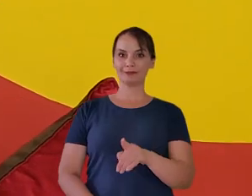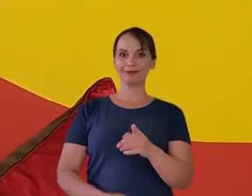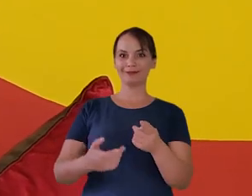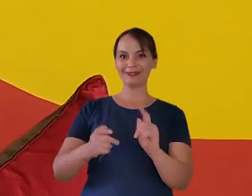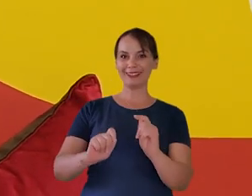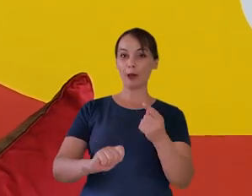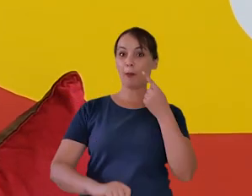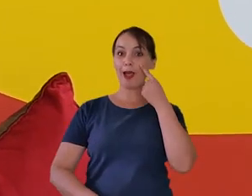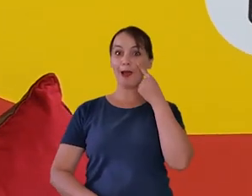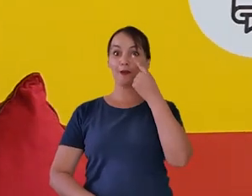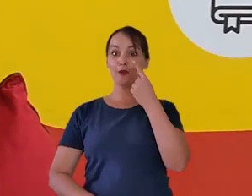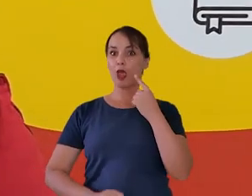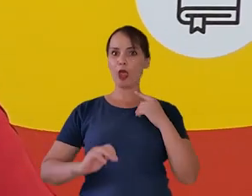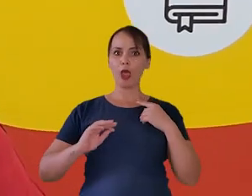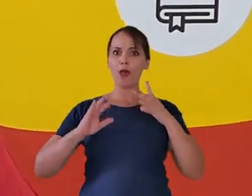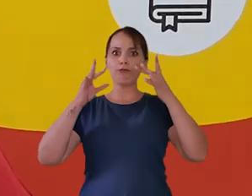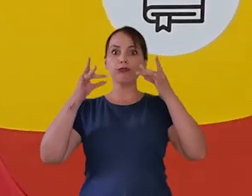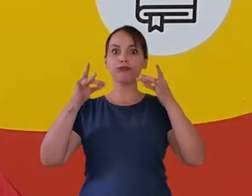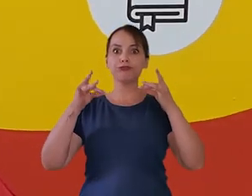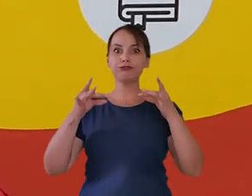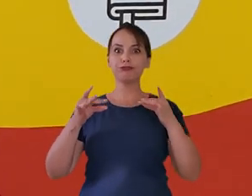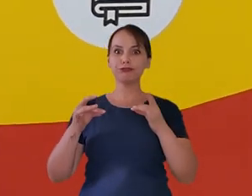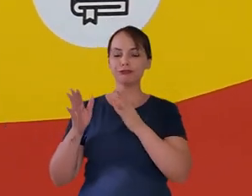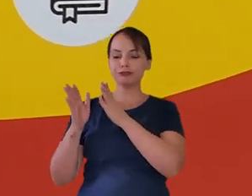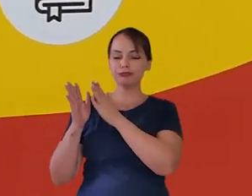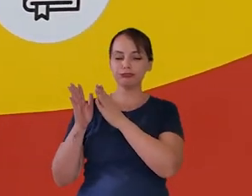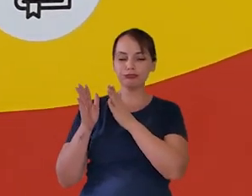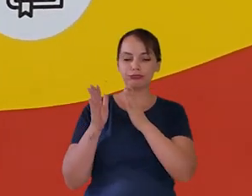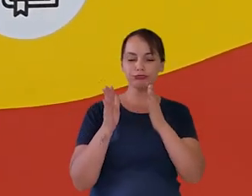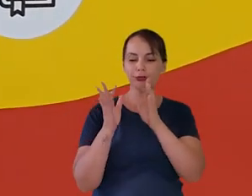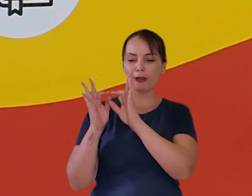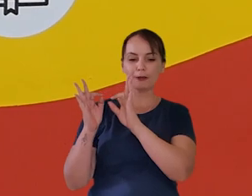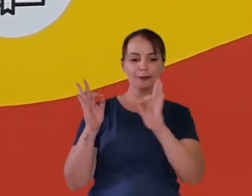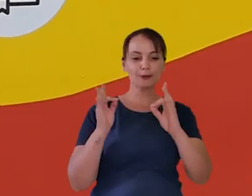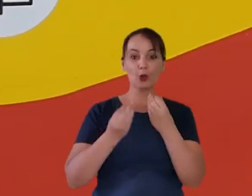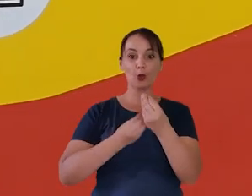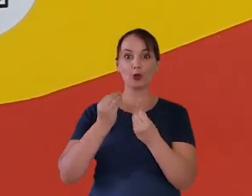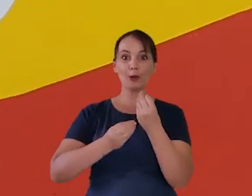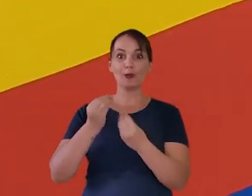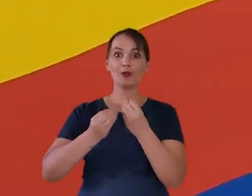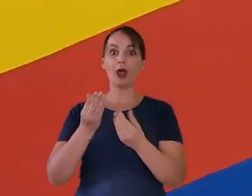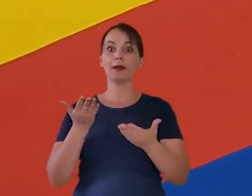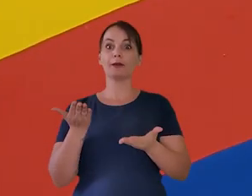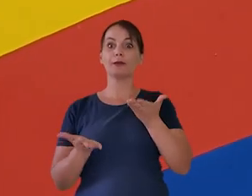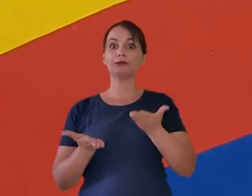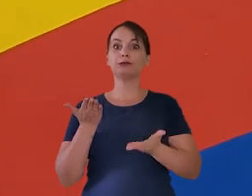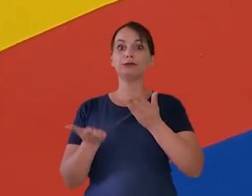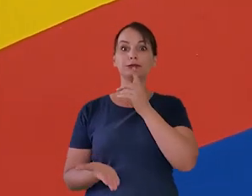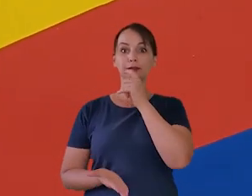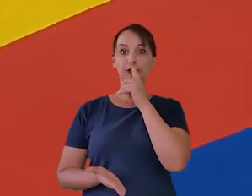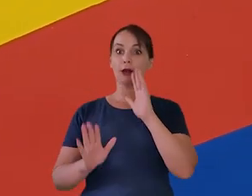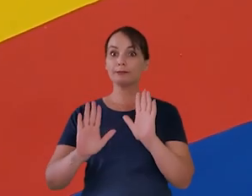Vocês puderam conferir na íntegra o passo a passo para a confecção do pluviômetro de báscula.